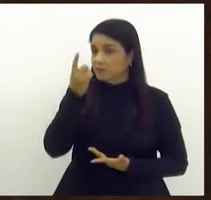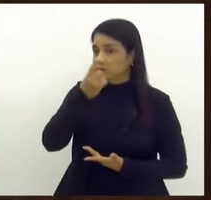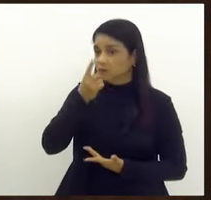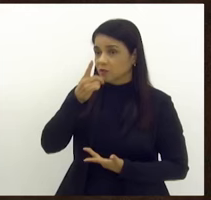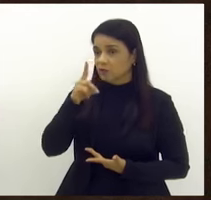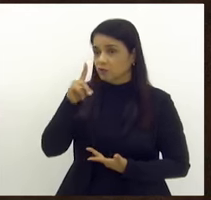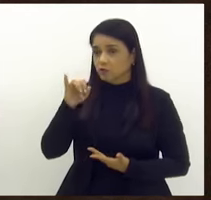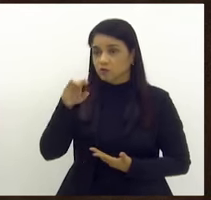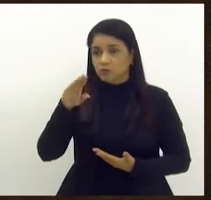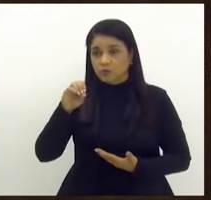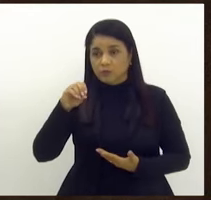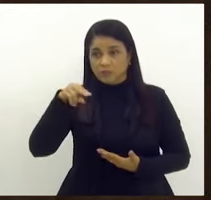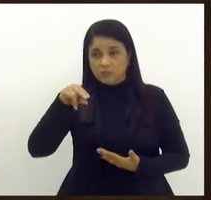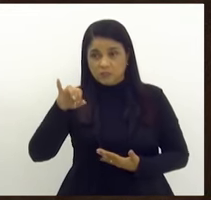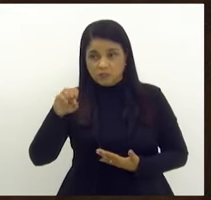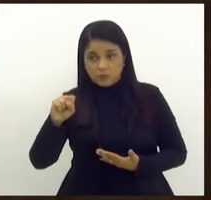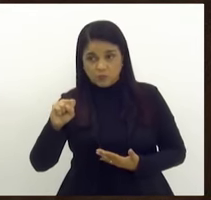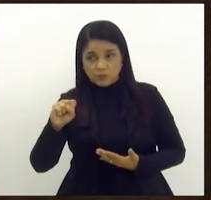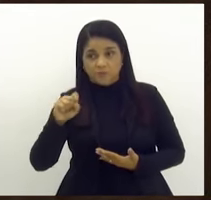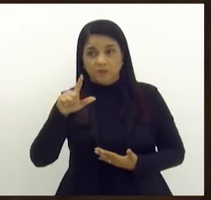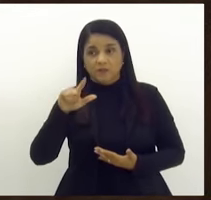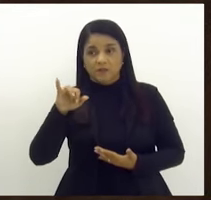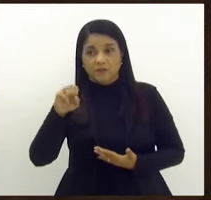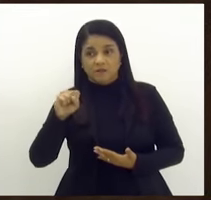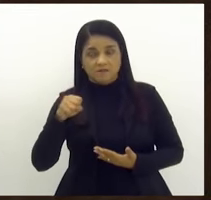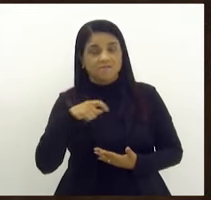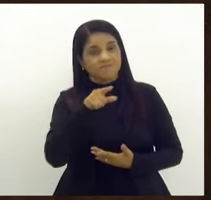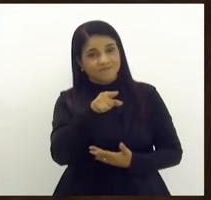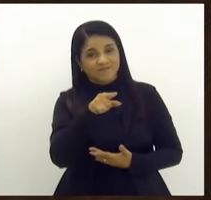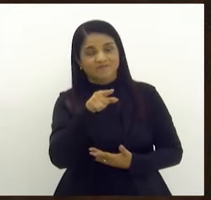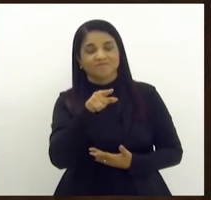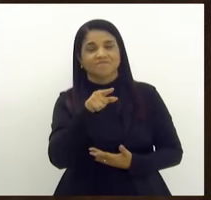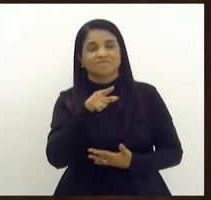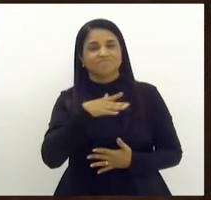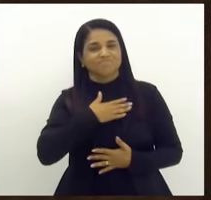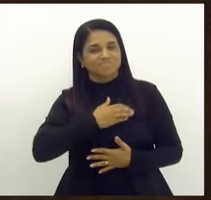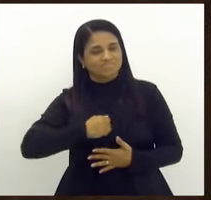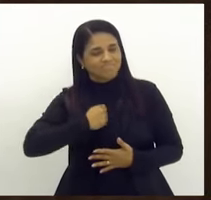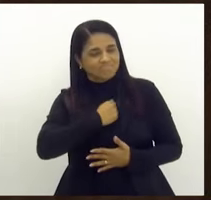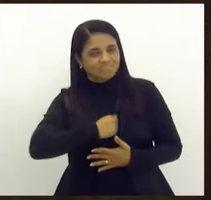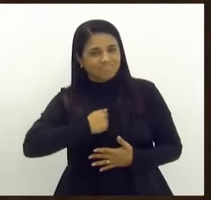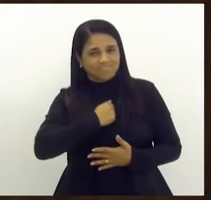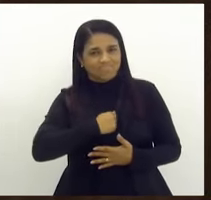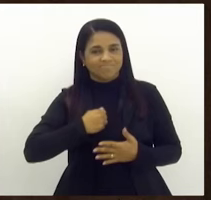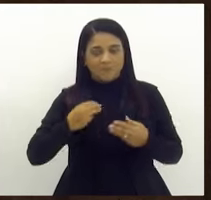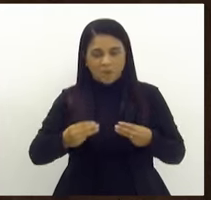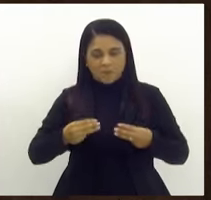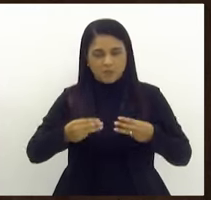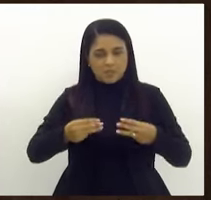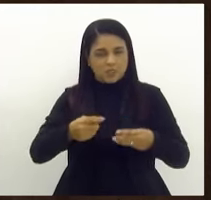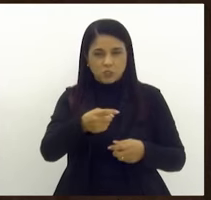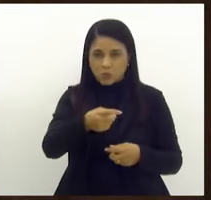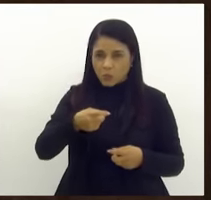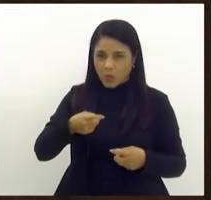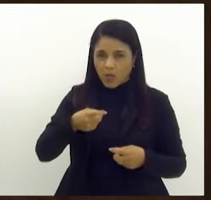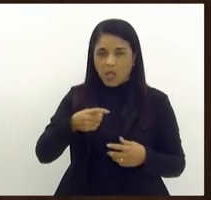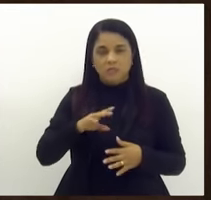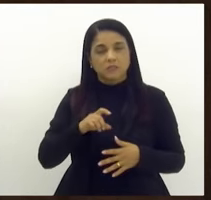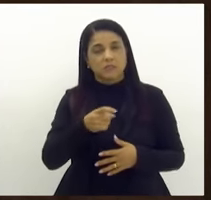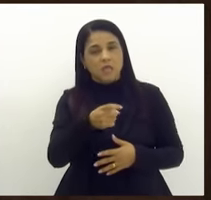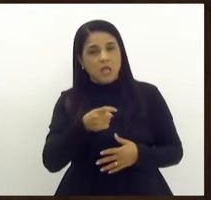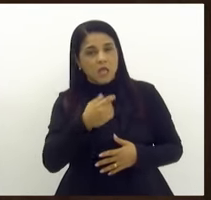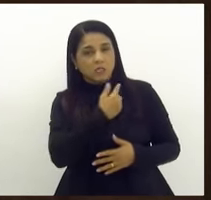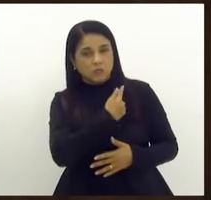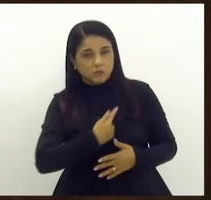Lins eu sei que o senhor é saudoso do ex-ministro ex-vice-governador e